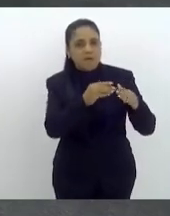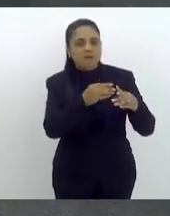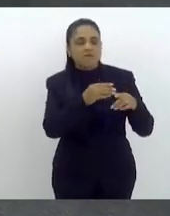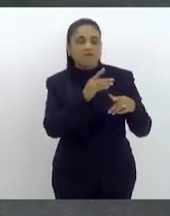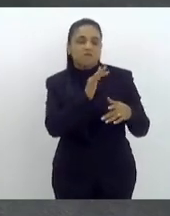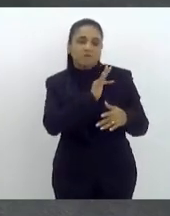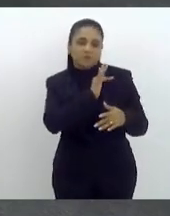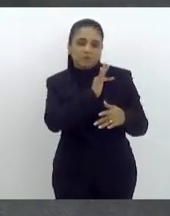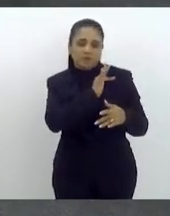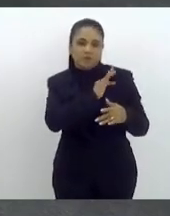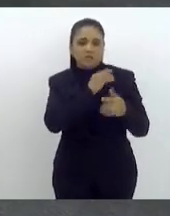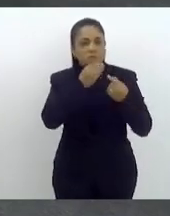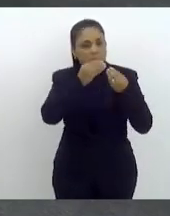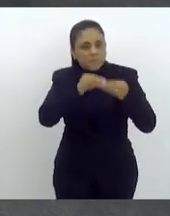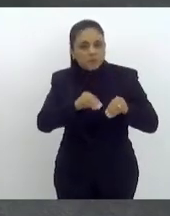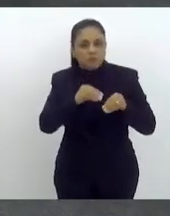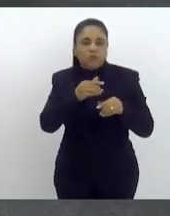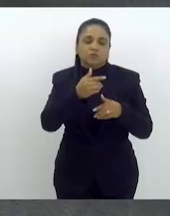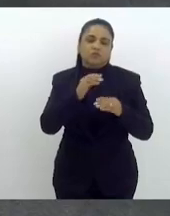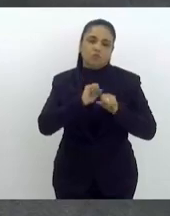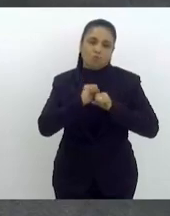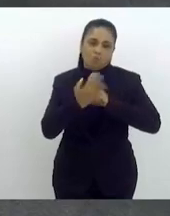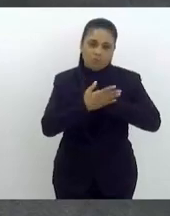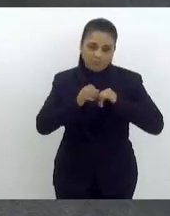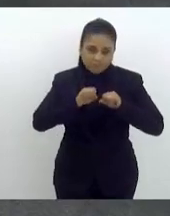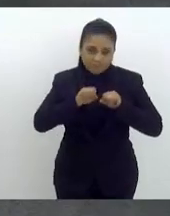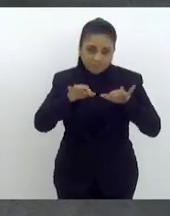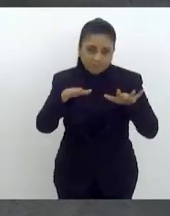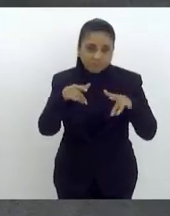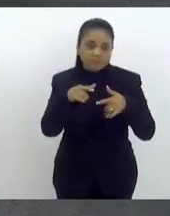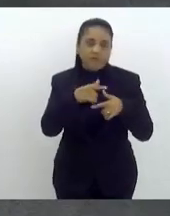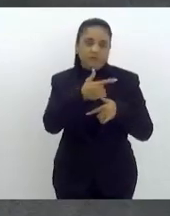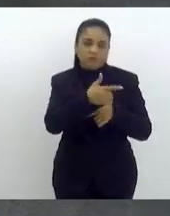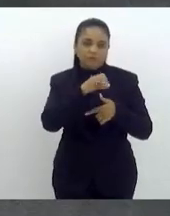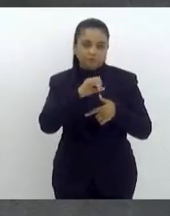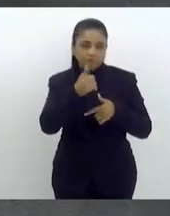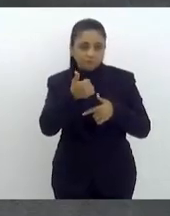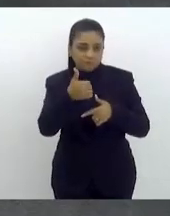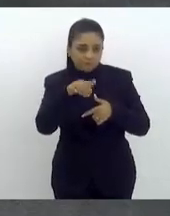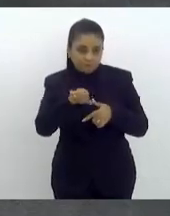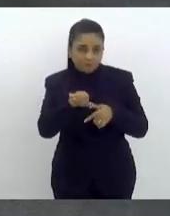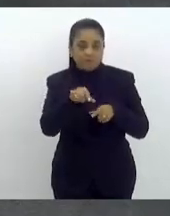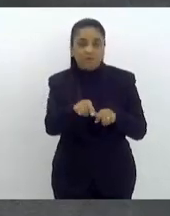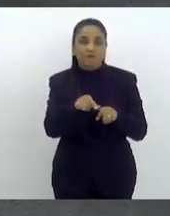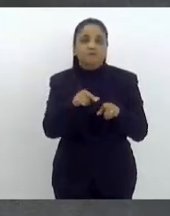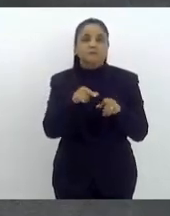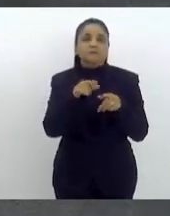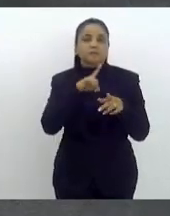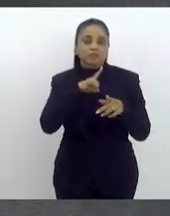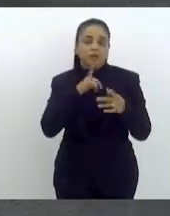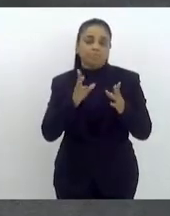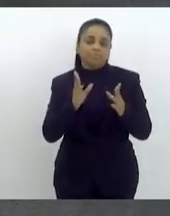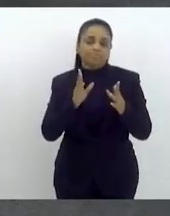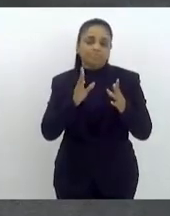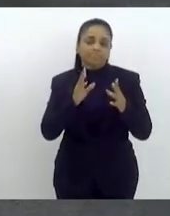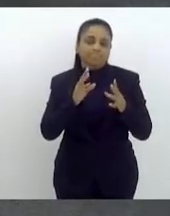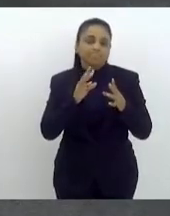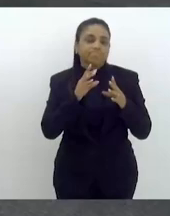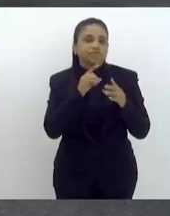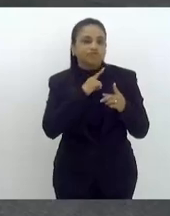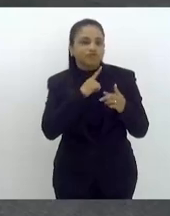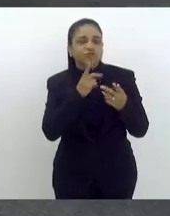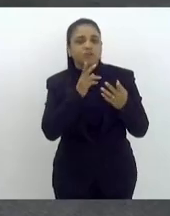covid-19 e que já tinha uma demanda reprimida que era a manutenção do seu acervo de fotografia